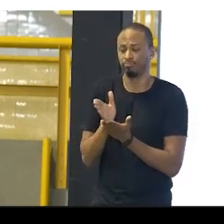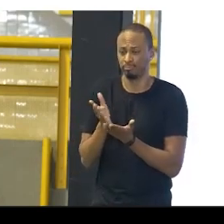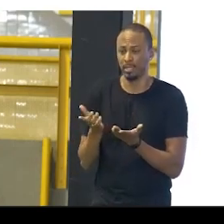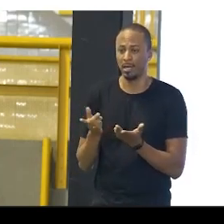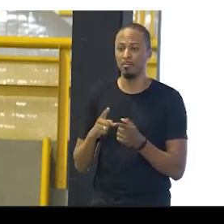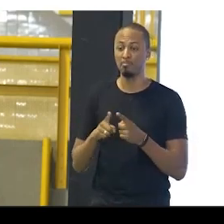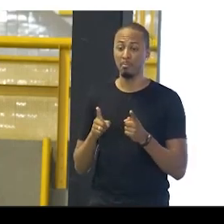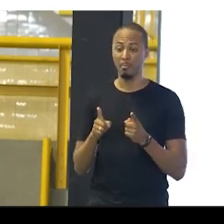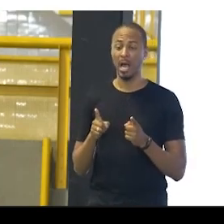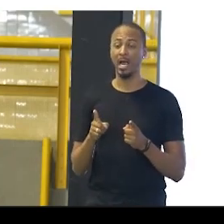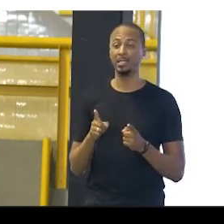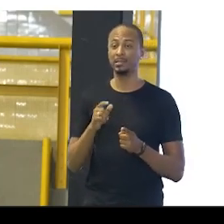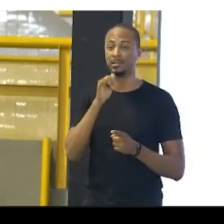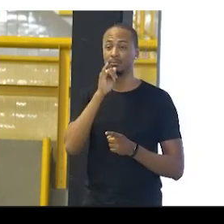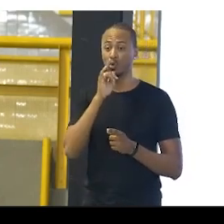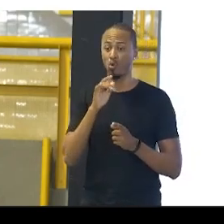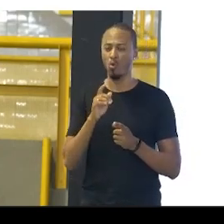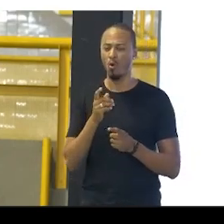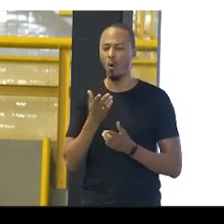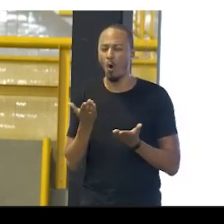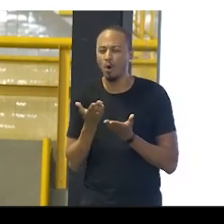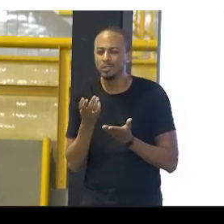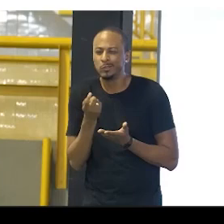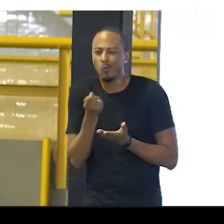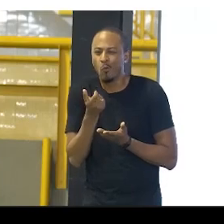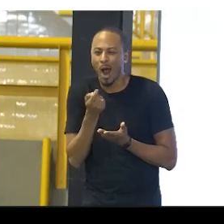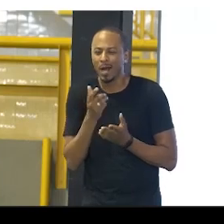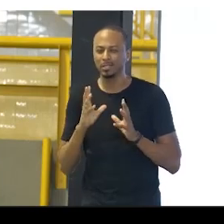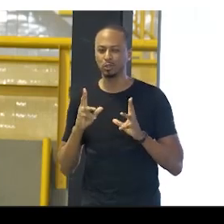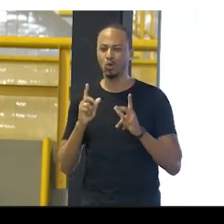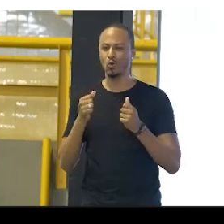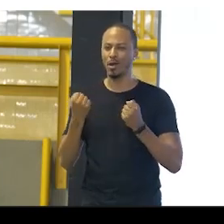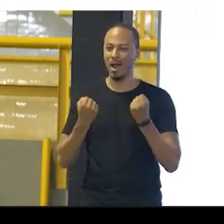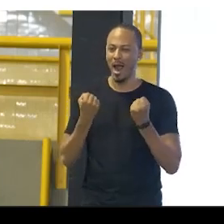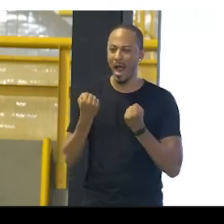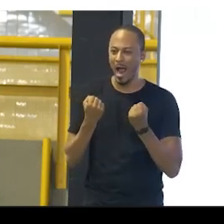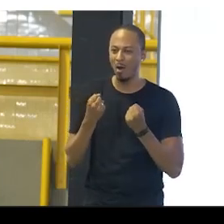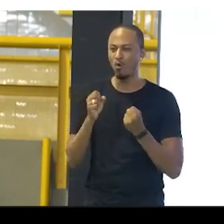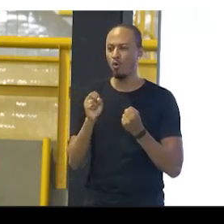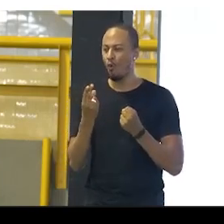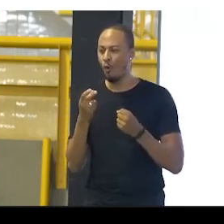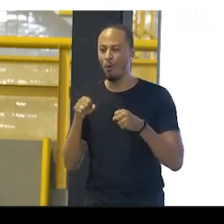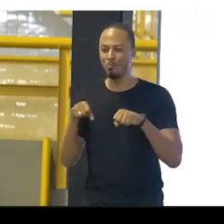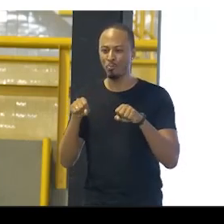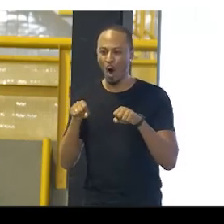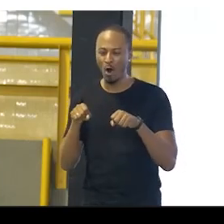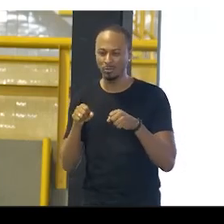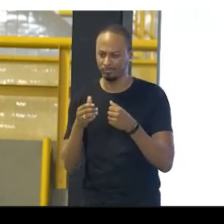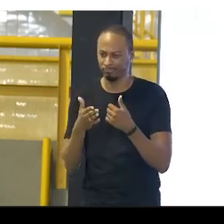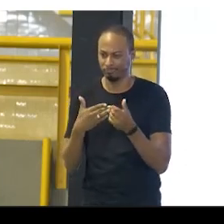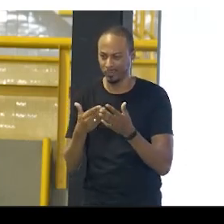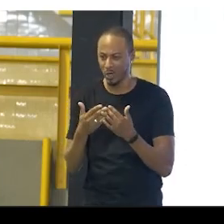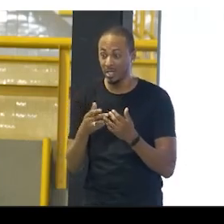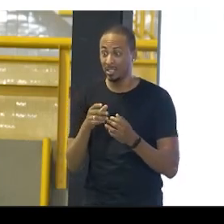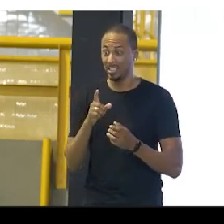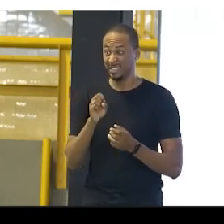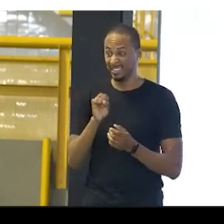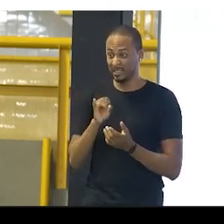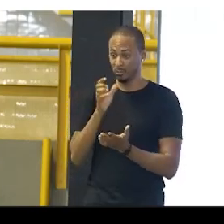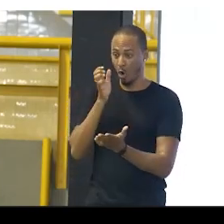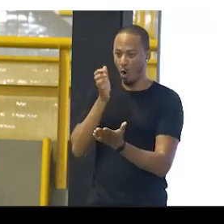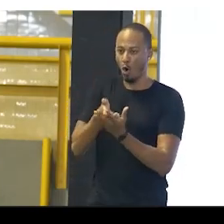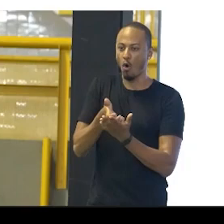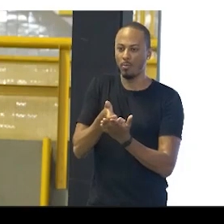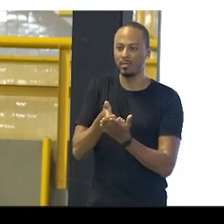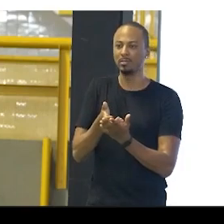opção do bicombustível. Você pode colocar gasolina, mas também você pode colocar o álcool. Então, isso foi viável apenas a partir da